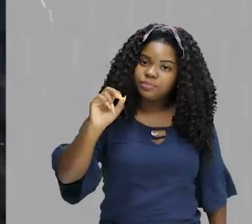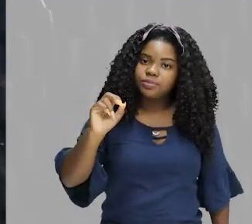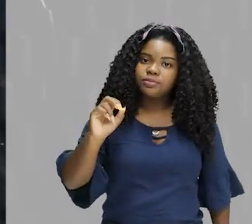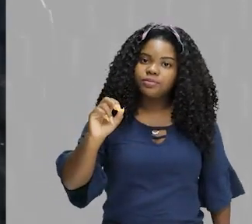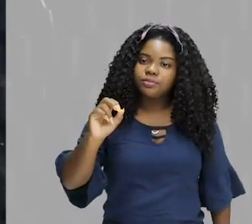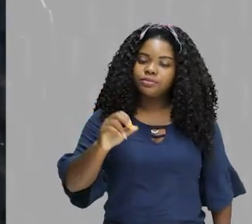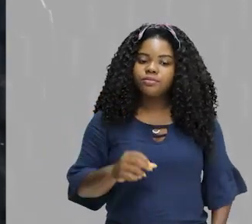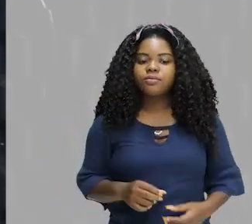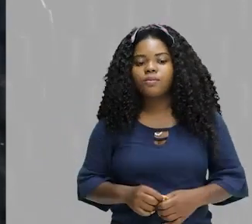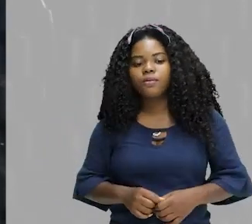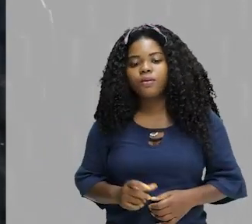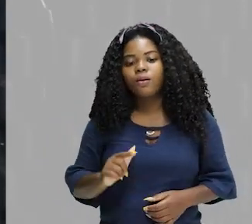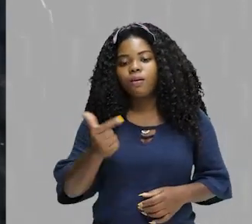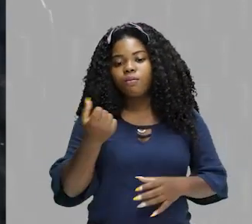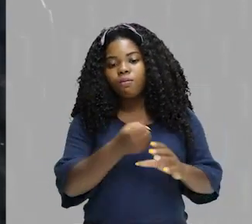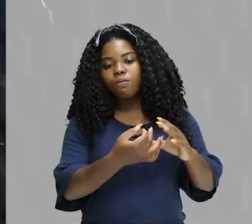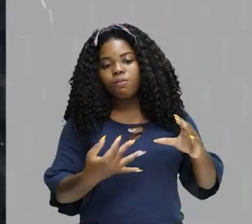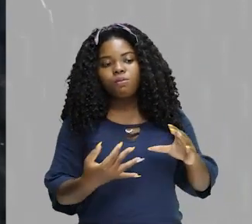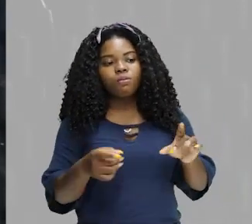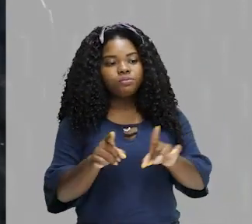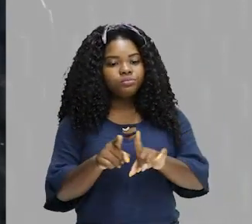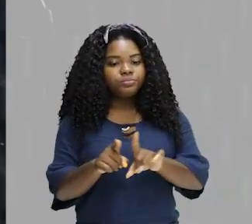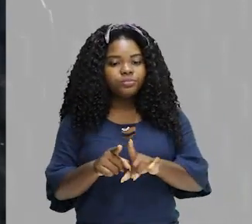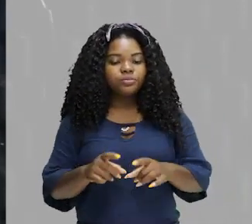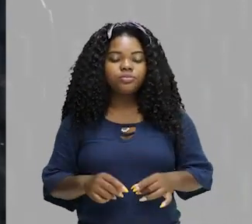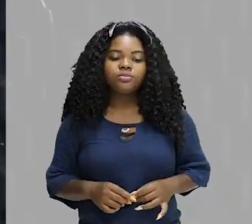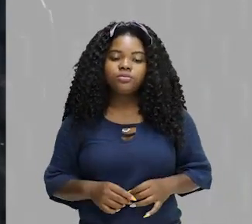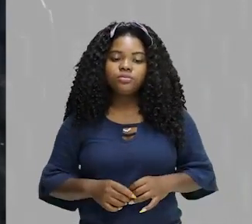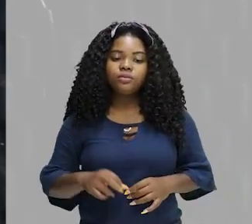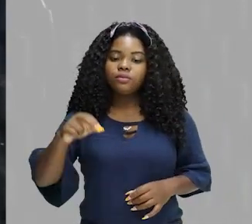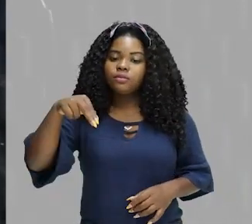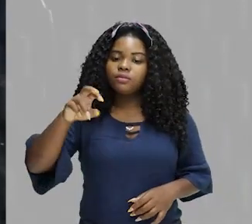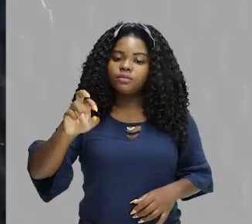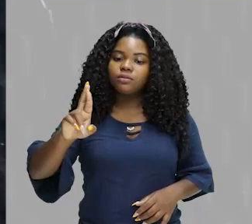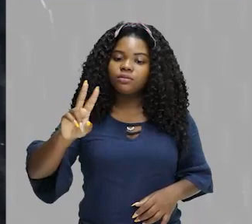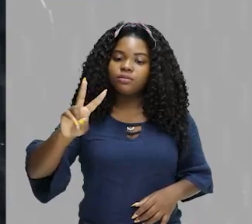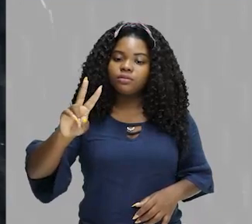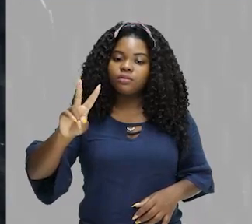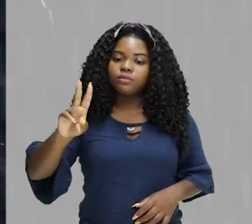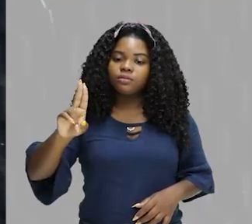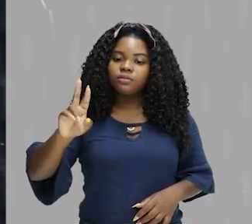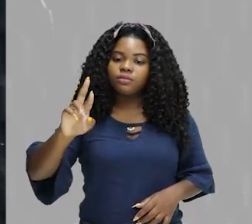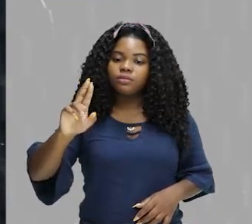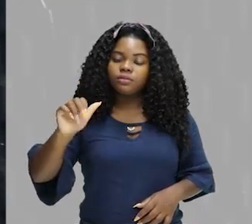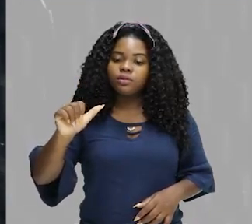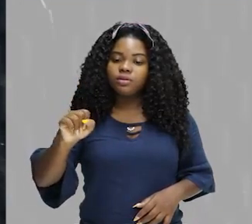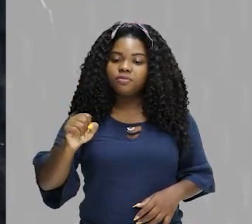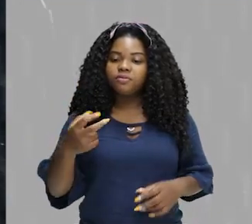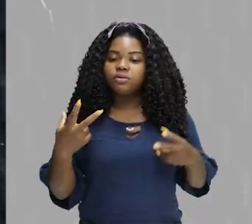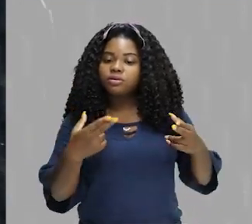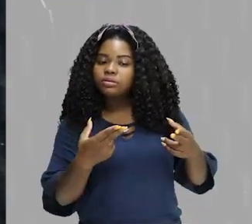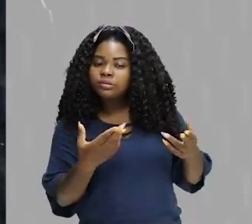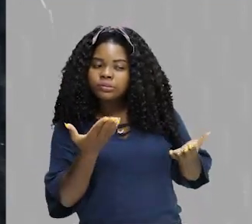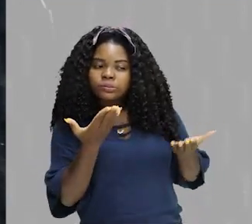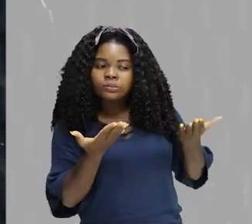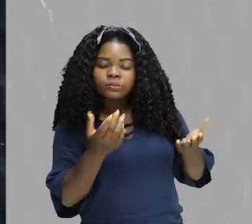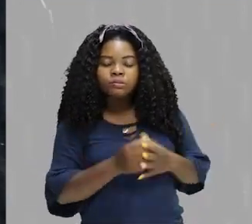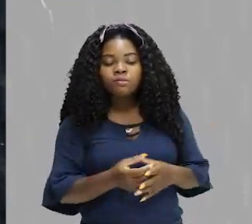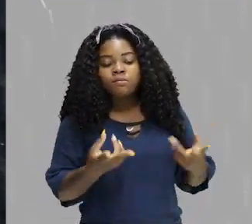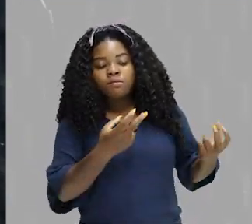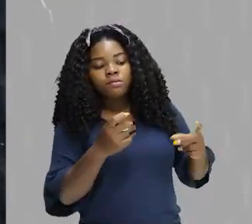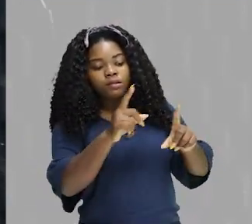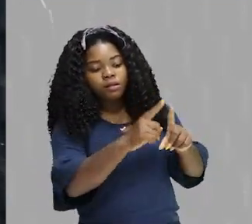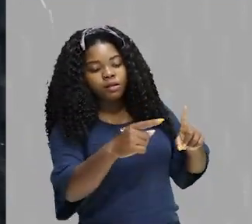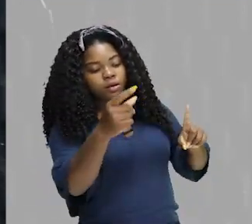só, outra característica de monocotiledônea, nervuras paralelas. Ou seja, você olha para a folha